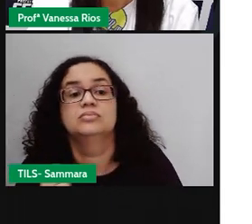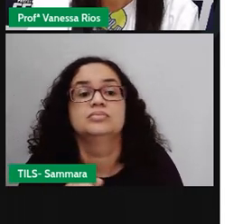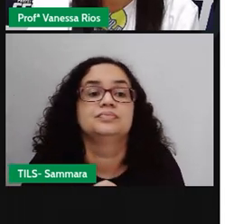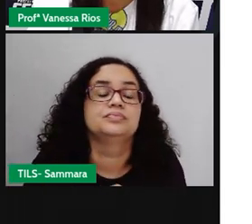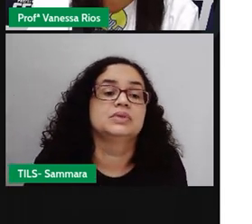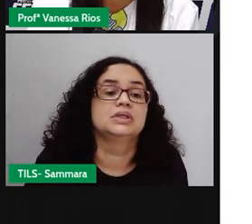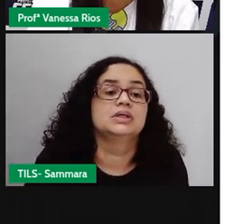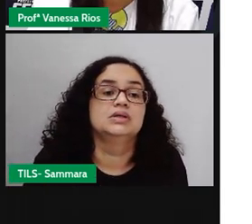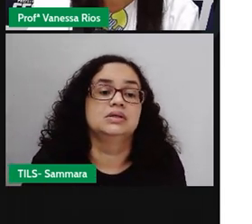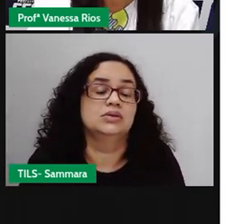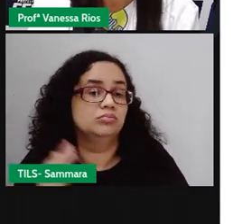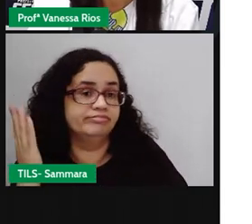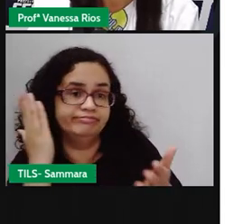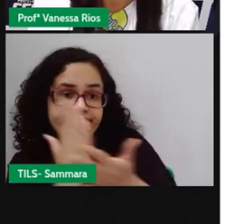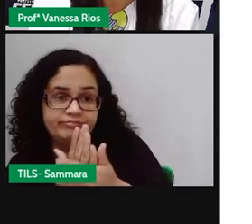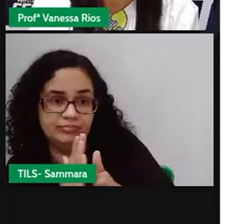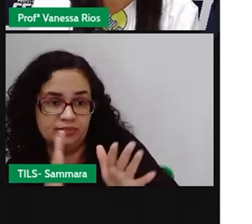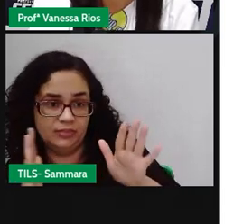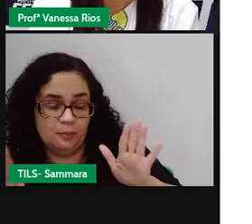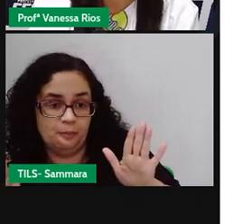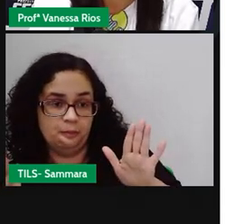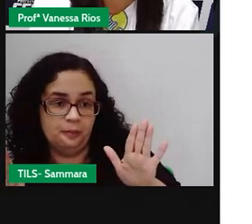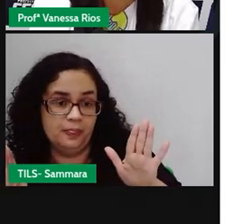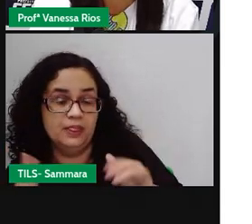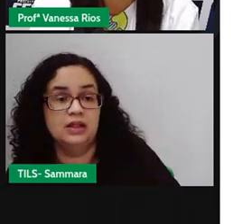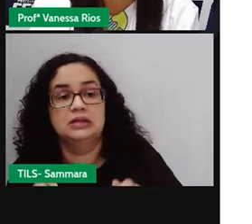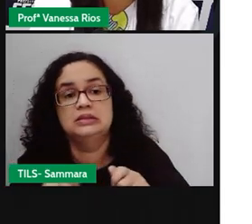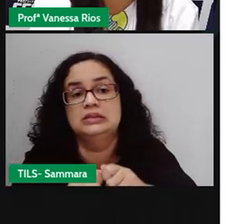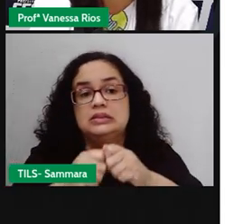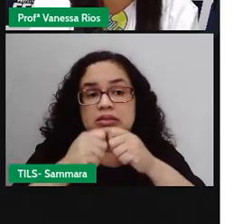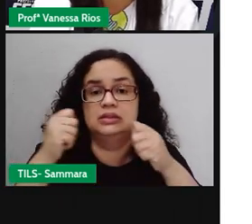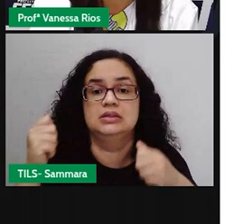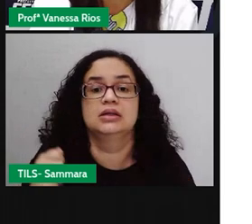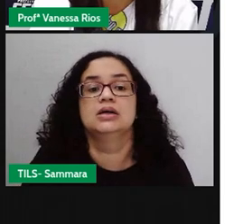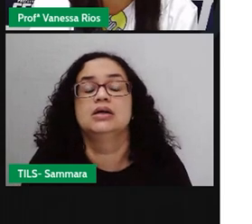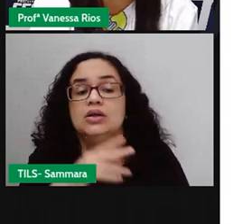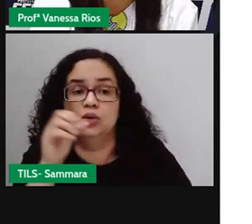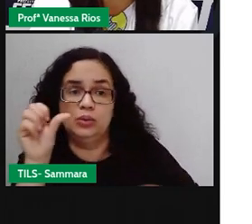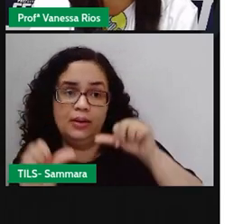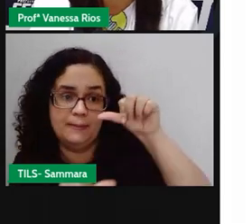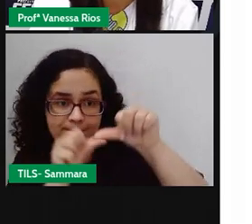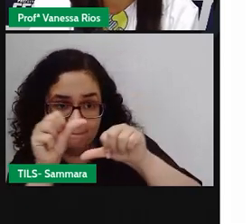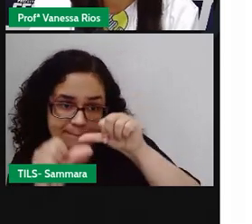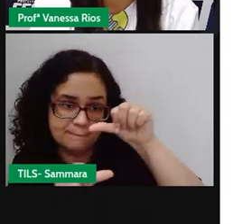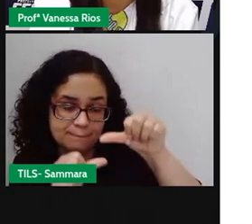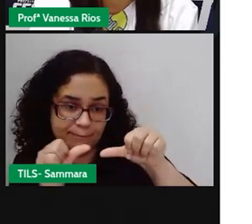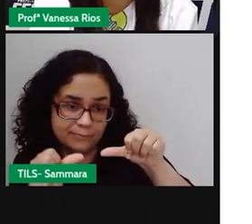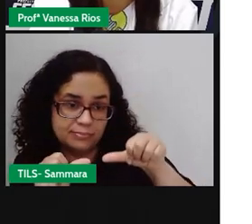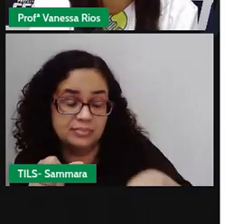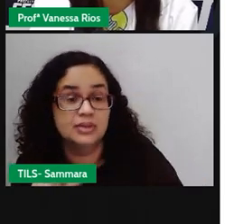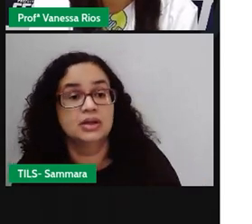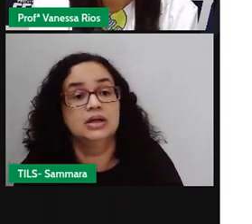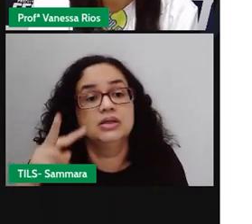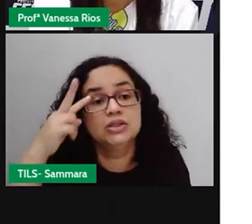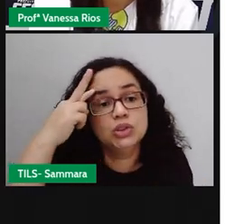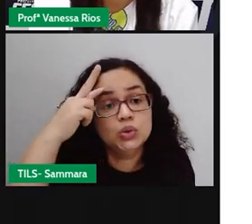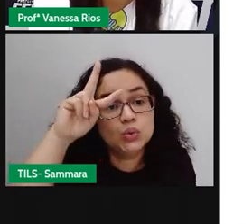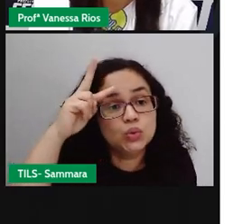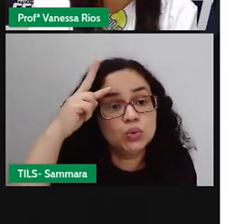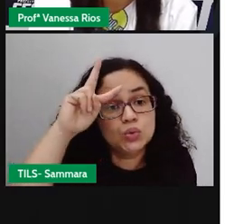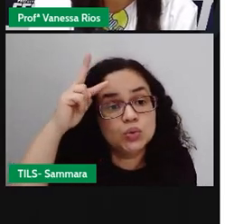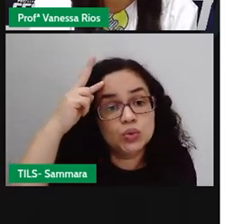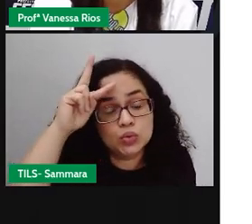eles não acabem, com que eles não sejam destruídos, eles não sejam modificados, e assim a história ela